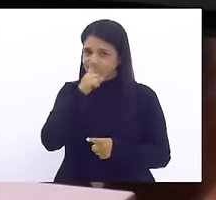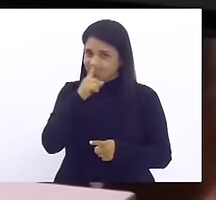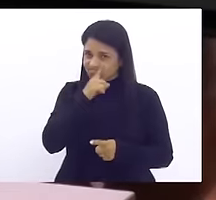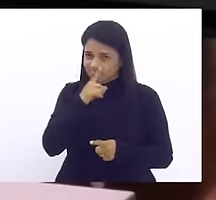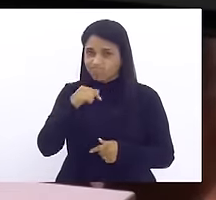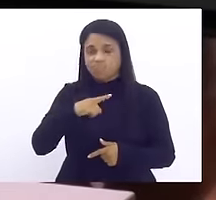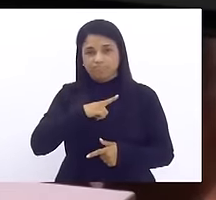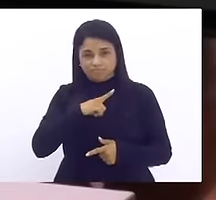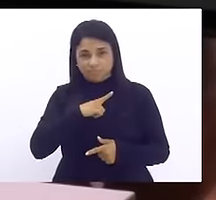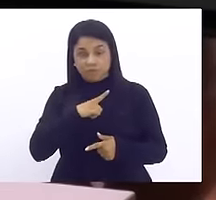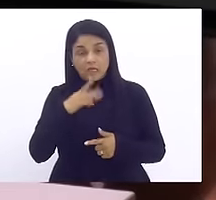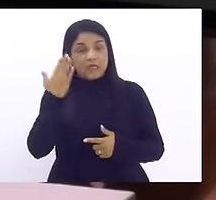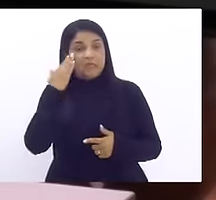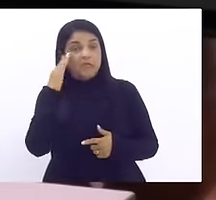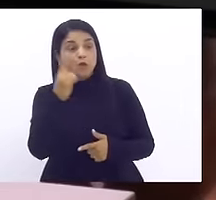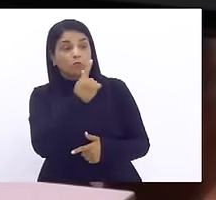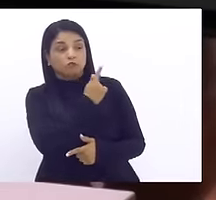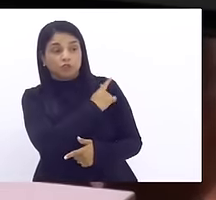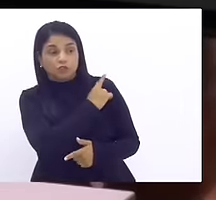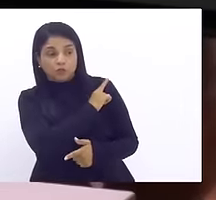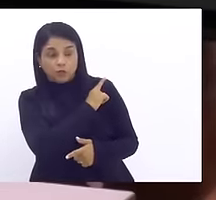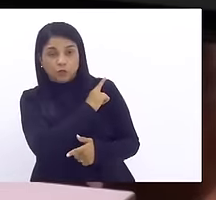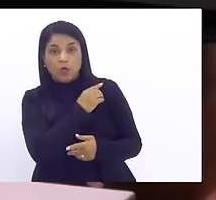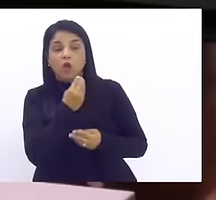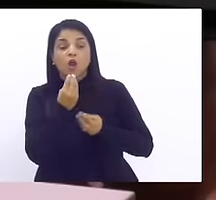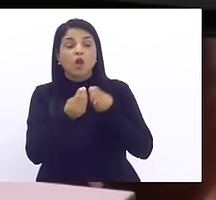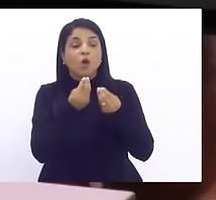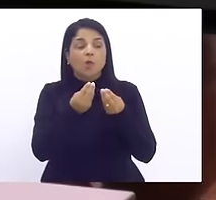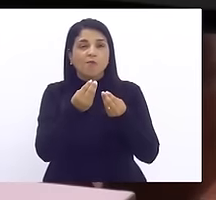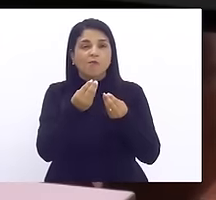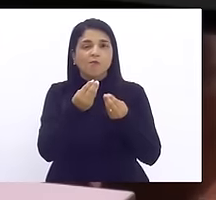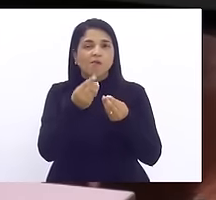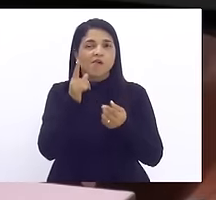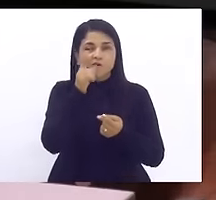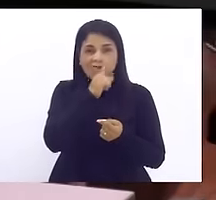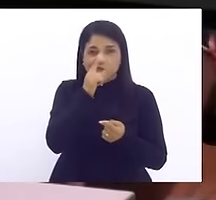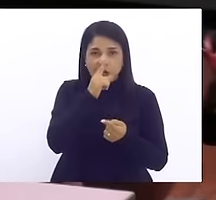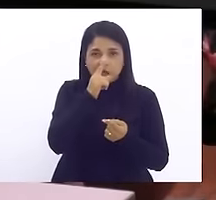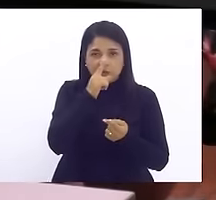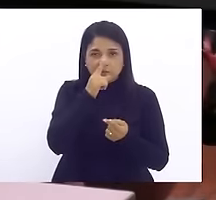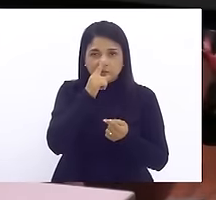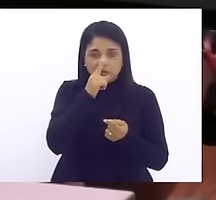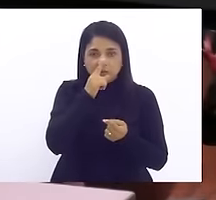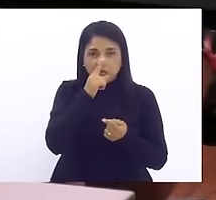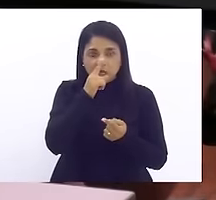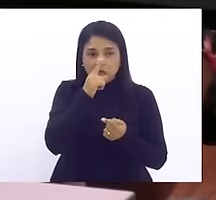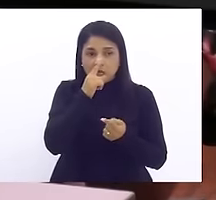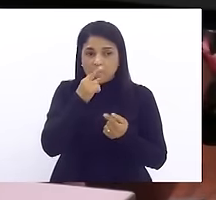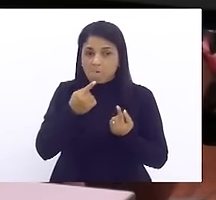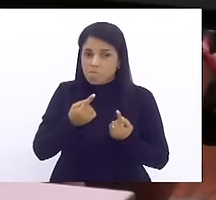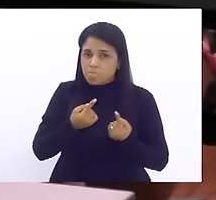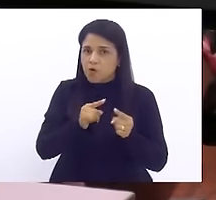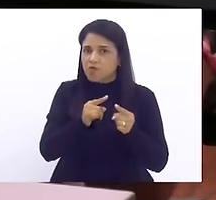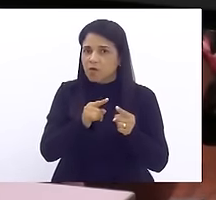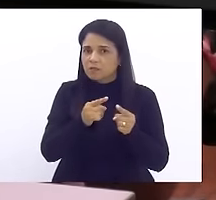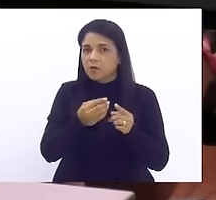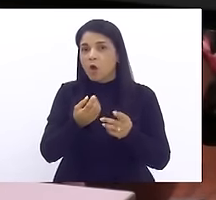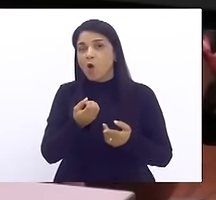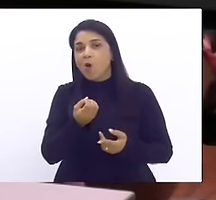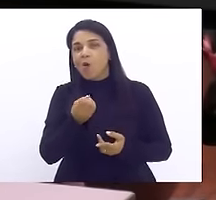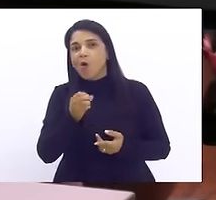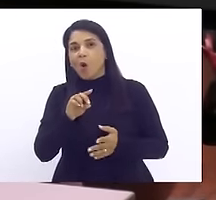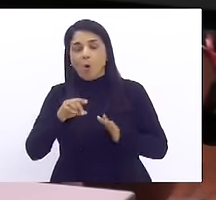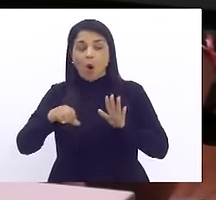entender como gestores é se a falha é proposital ou não se ela for proposital aí sim é a tipificação